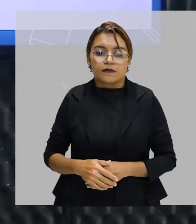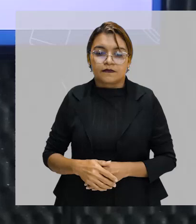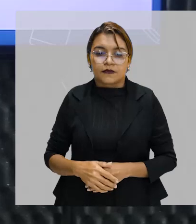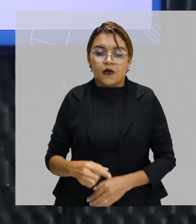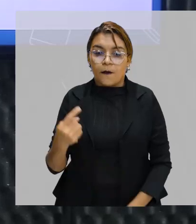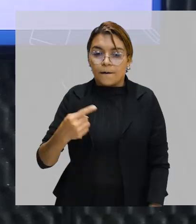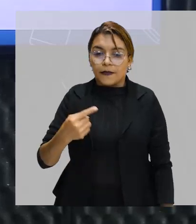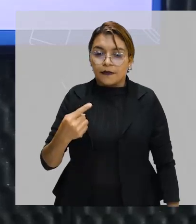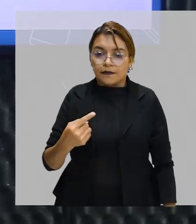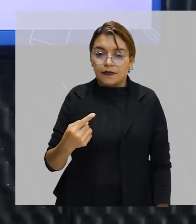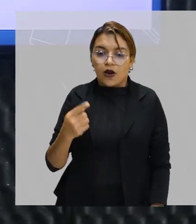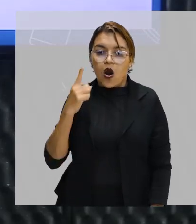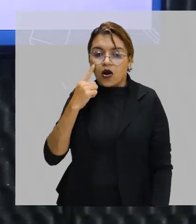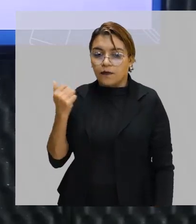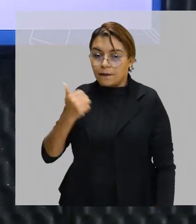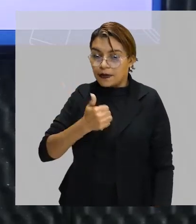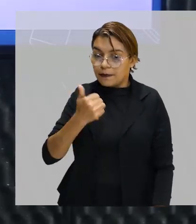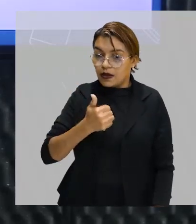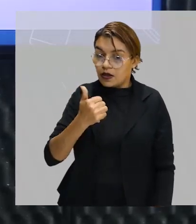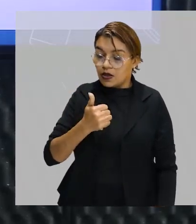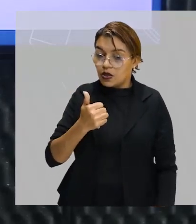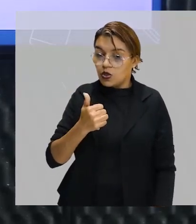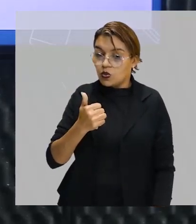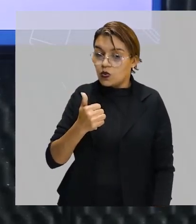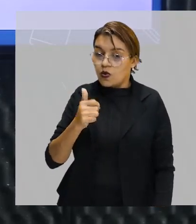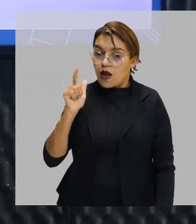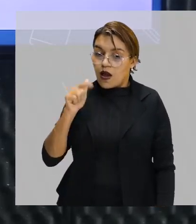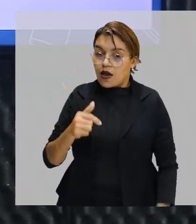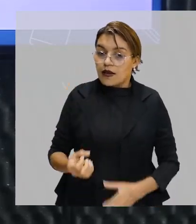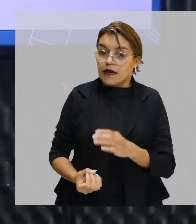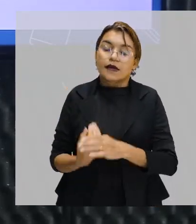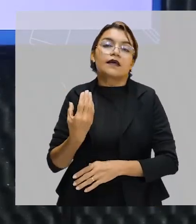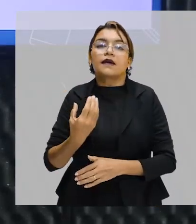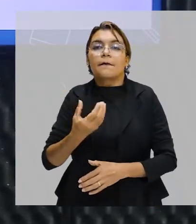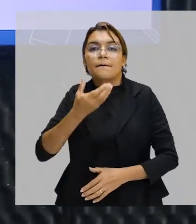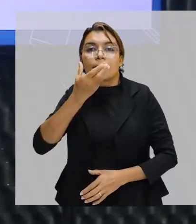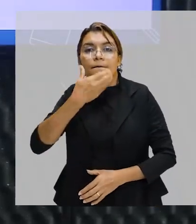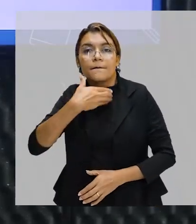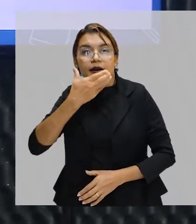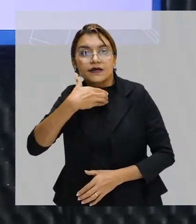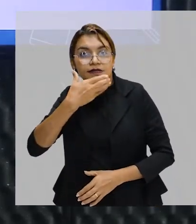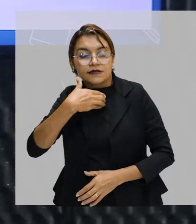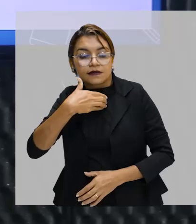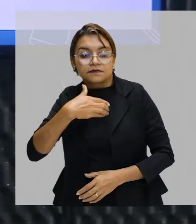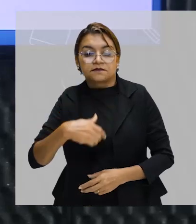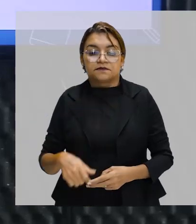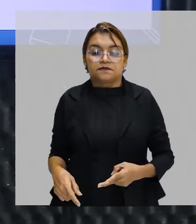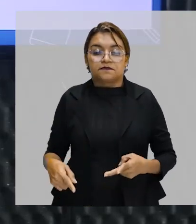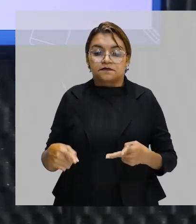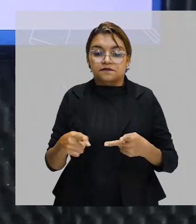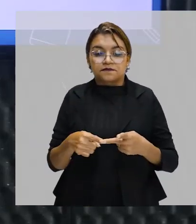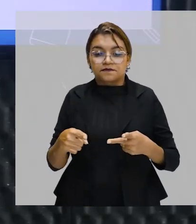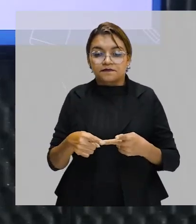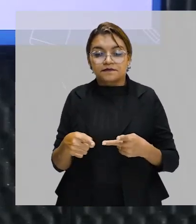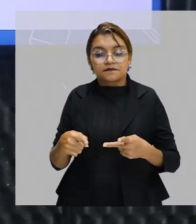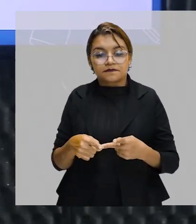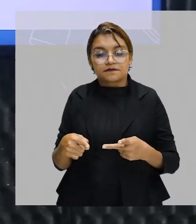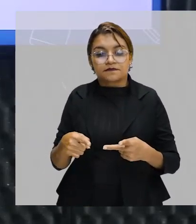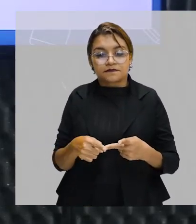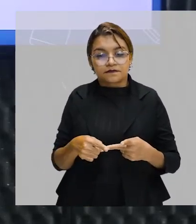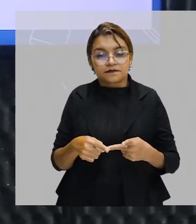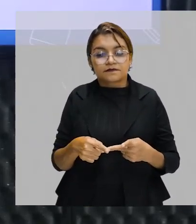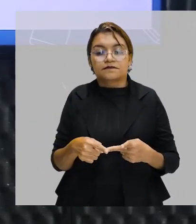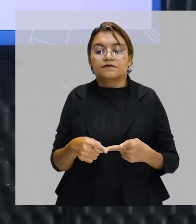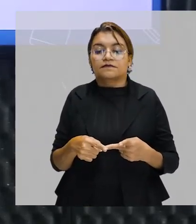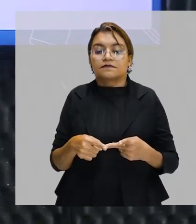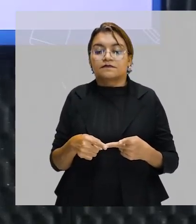de etila, né, que é o responsável pelo sabor, gosto da maçã. Etanoato de isopentila,